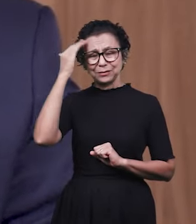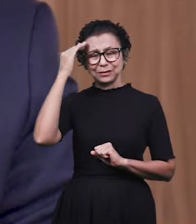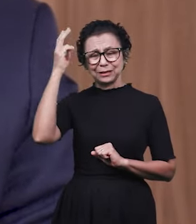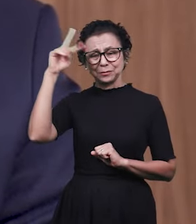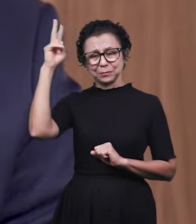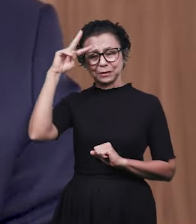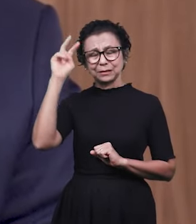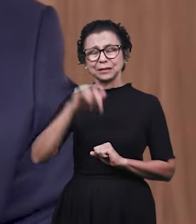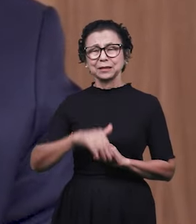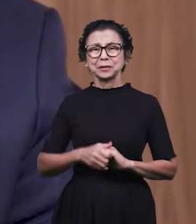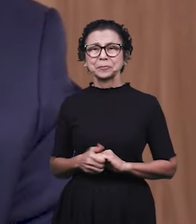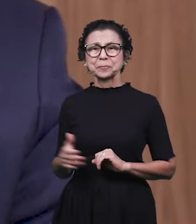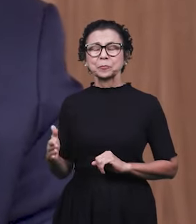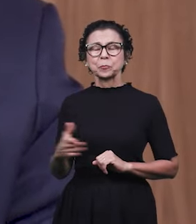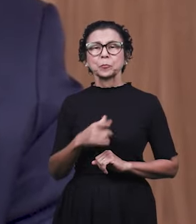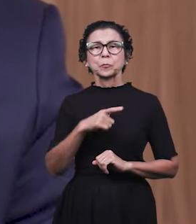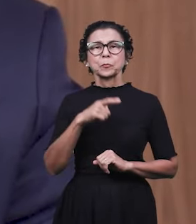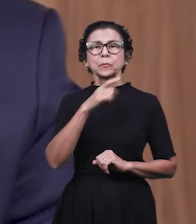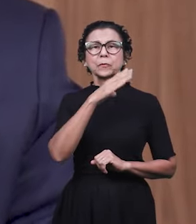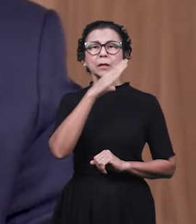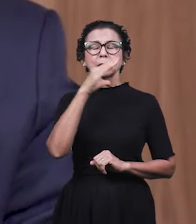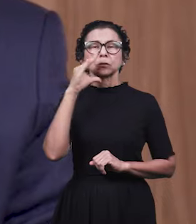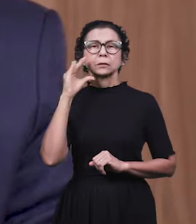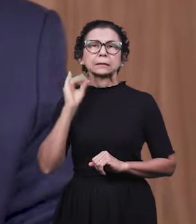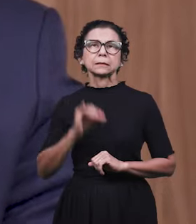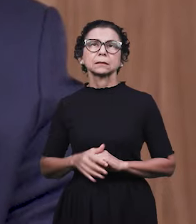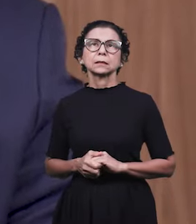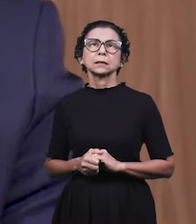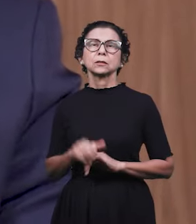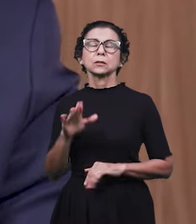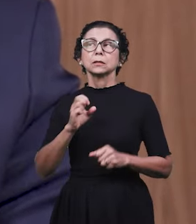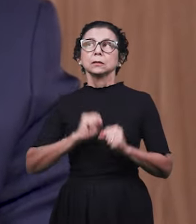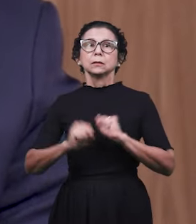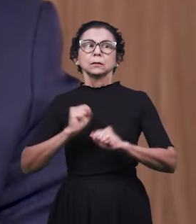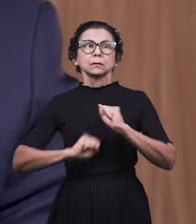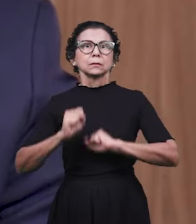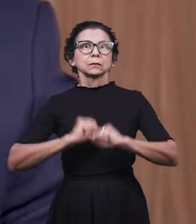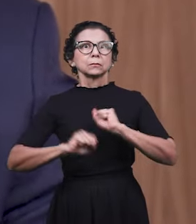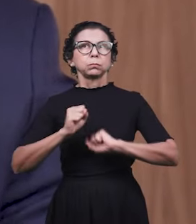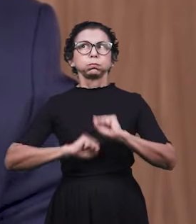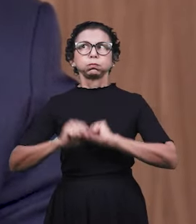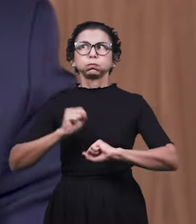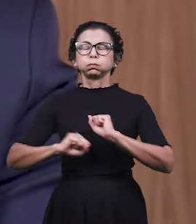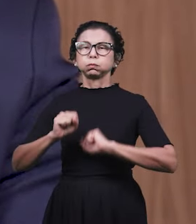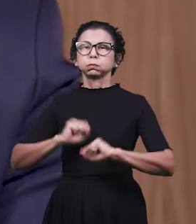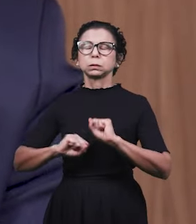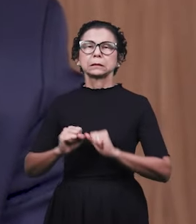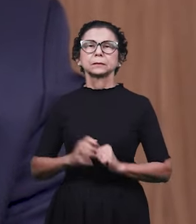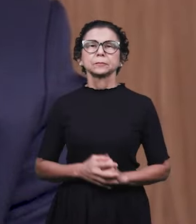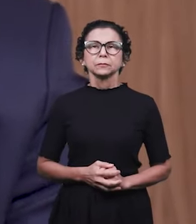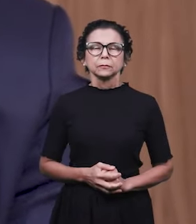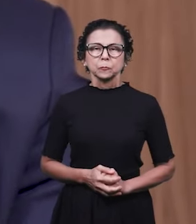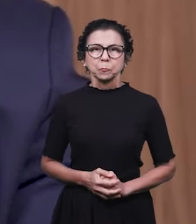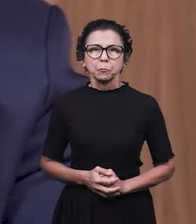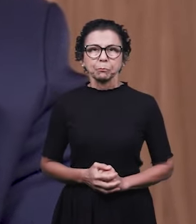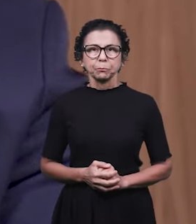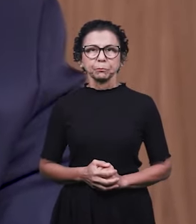assim adolescentes que às vezes ficam num estado de ansiedade muito alto por causa disso.